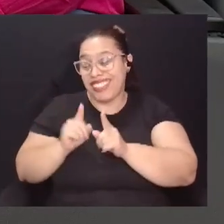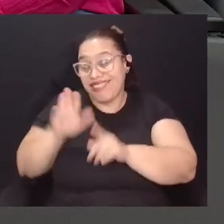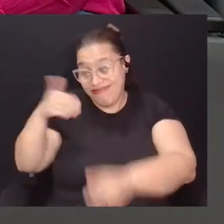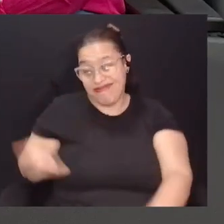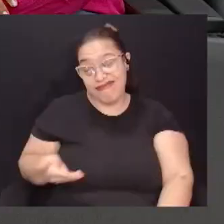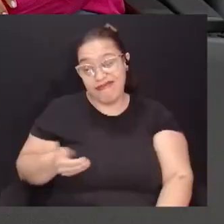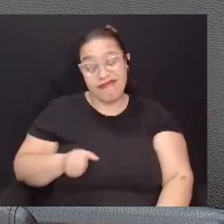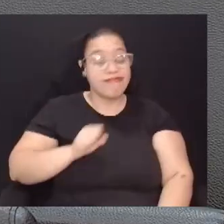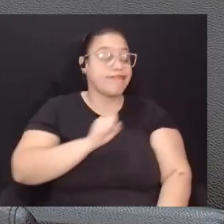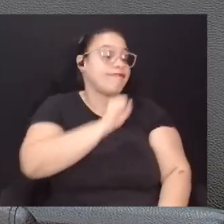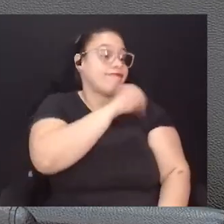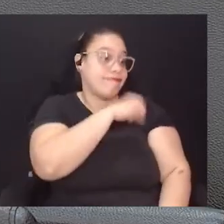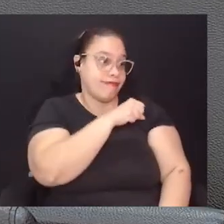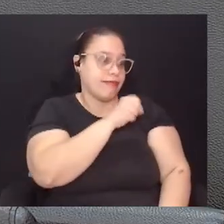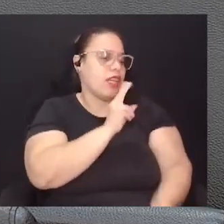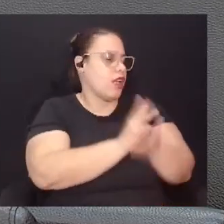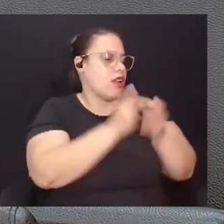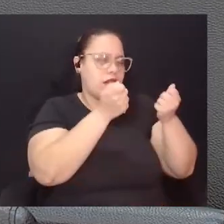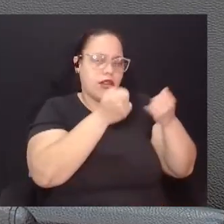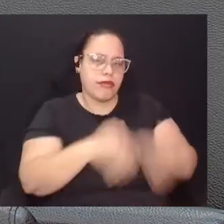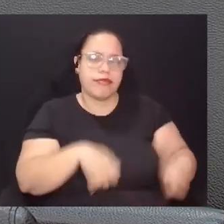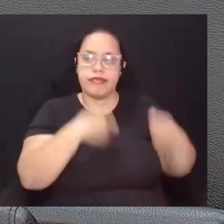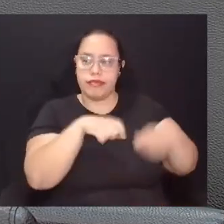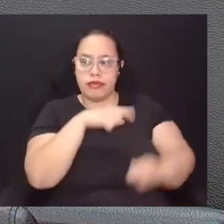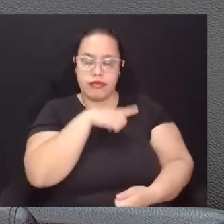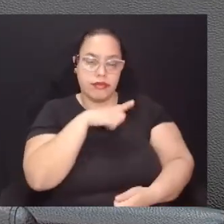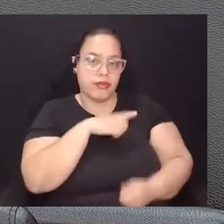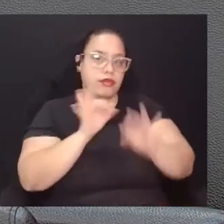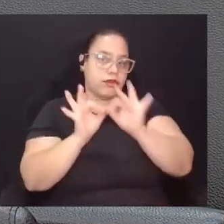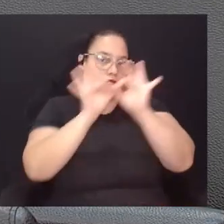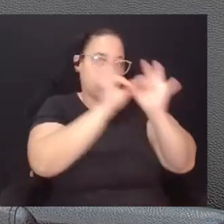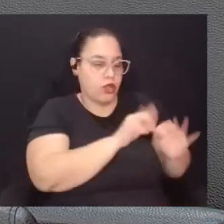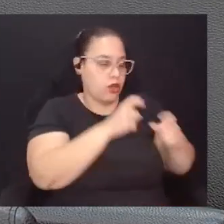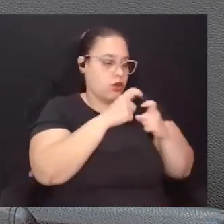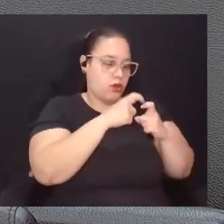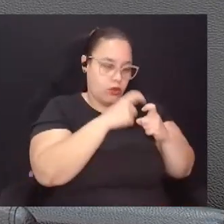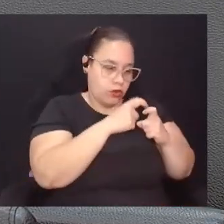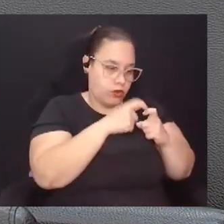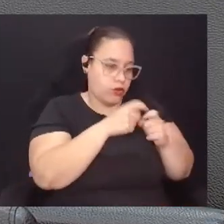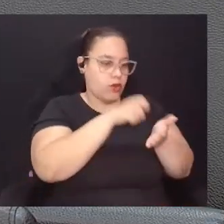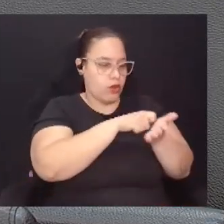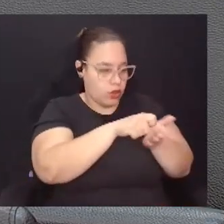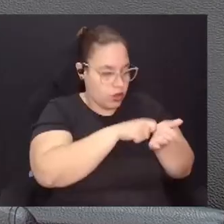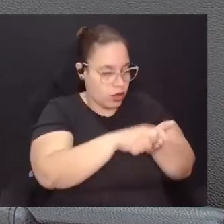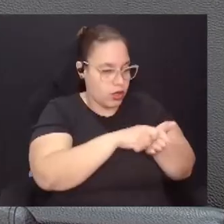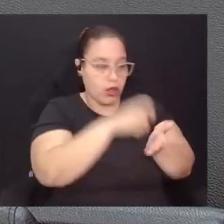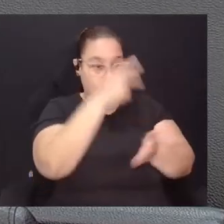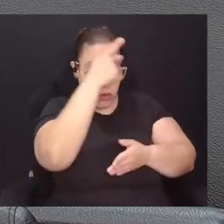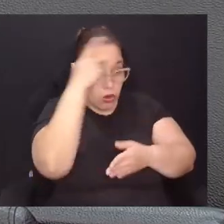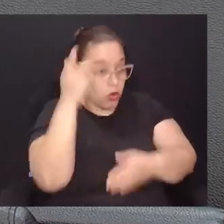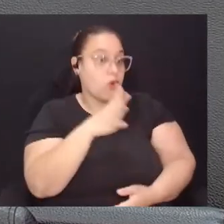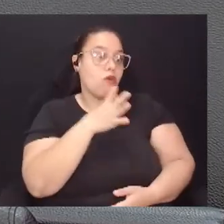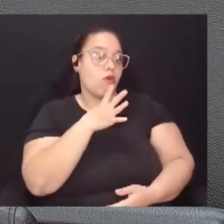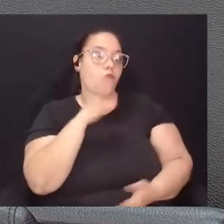menos privilegiadas. Exatamente. E aquilo que a gente sempre fala é que precisa ter acompanhamento médico, né, ter um prescritor, ter pessoas